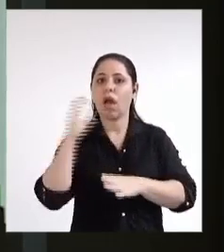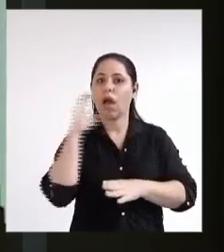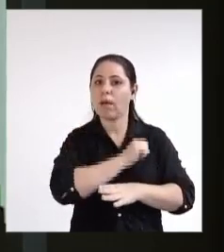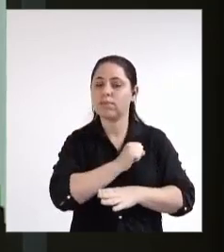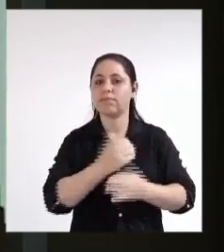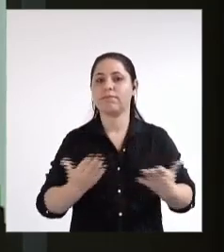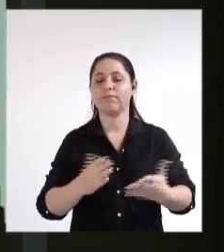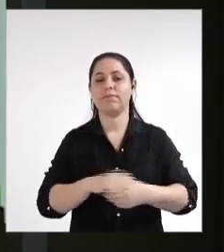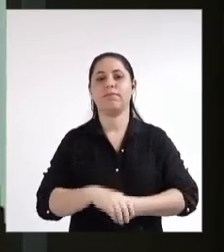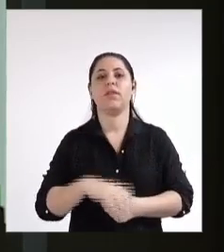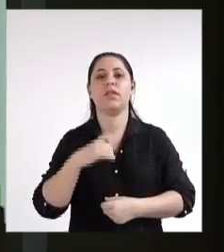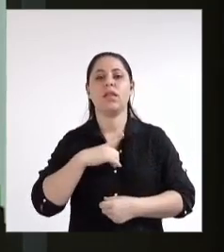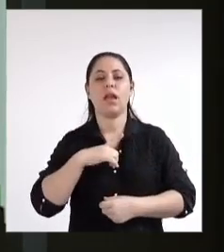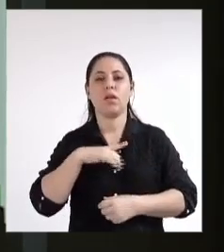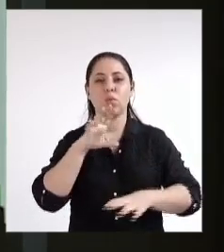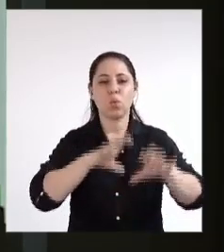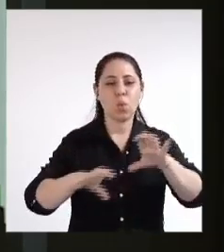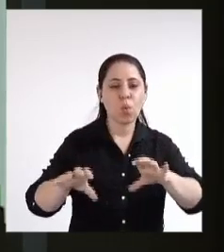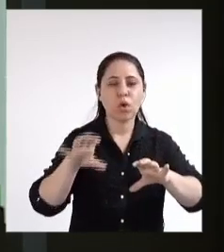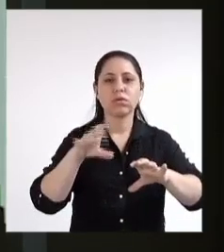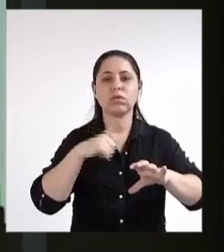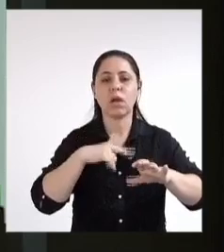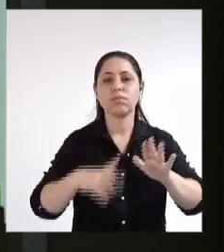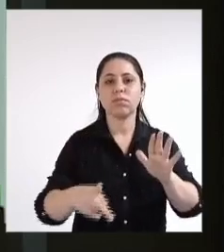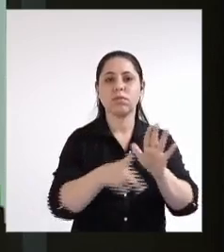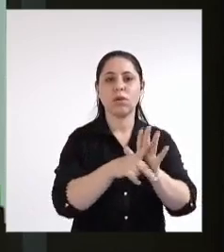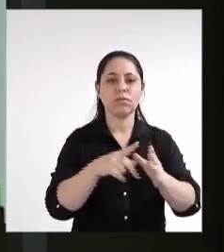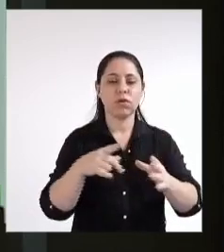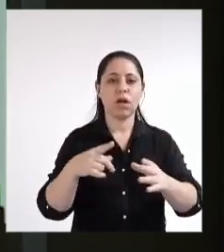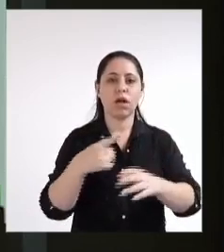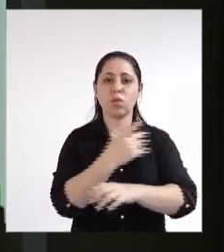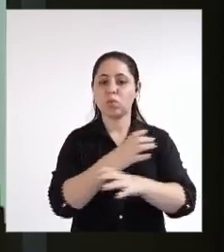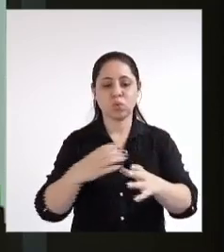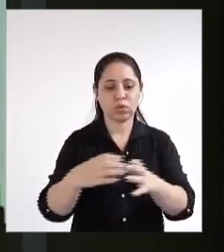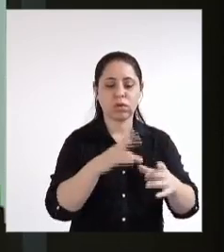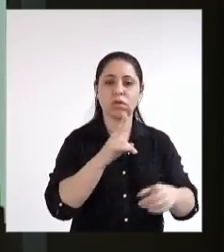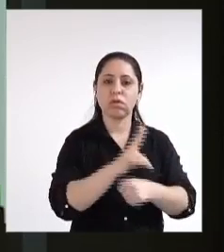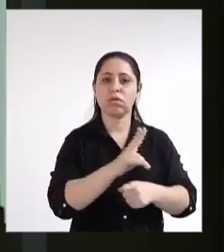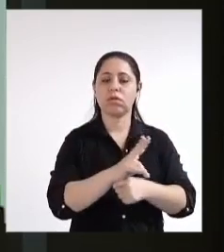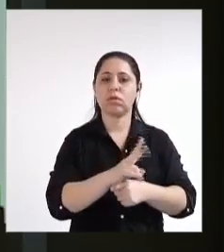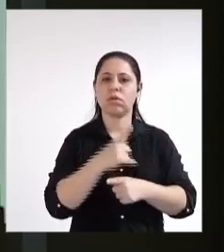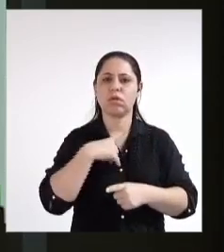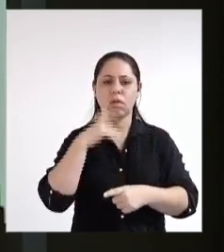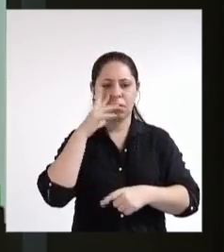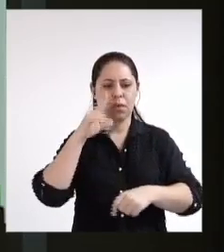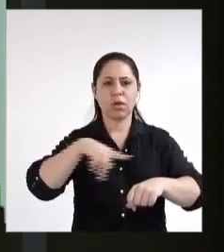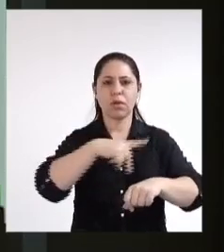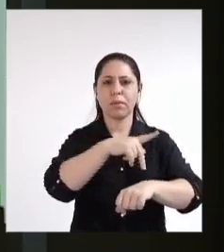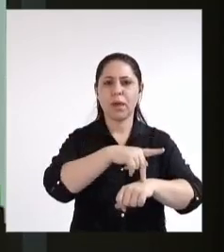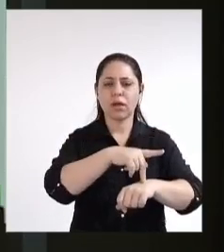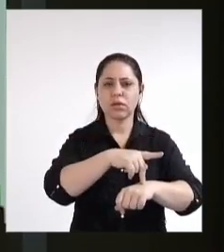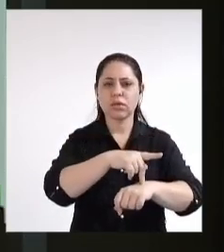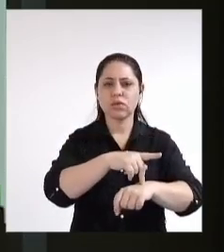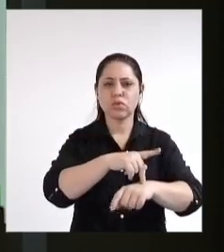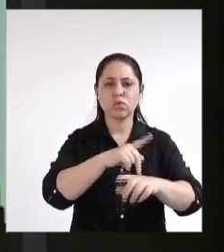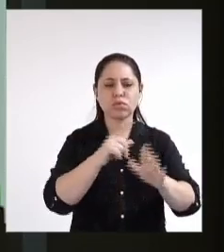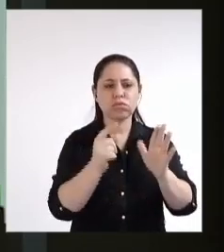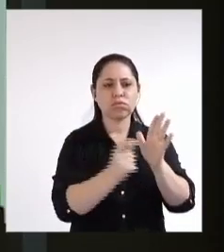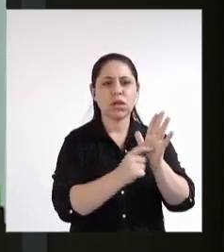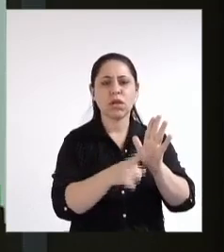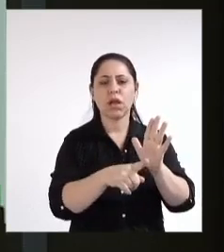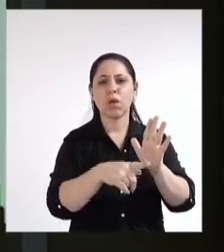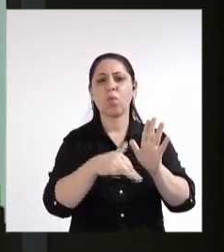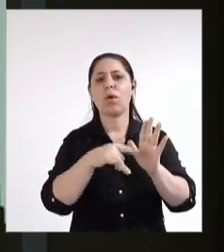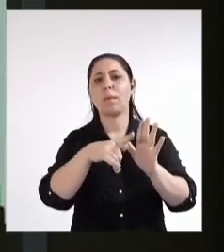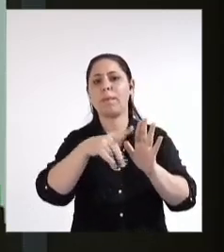ali estão os biomas e os ecossistemas que estão associadas a cada uma dessas unidades essas são as siglas dos parques e unidades de conservação do parque estadual